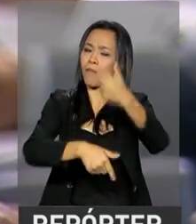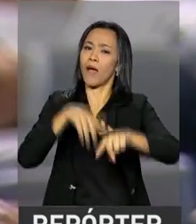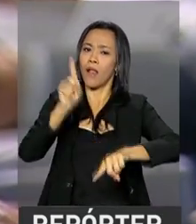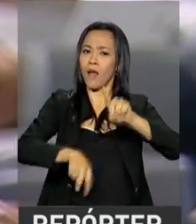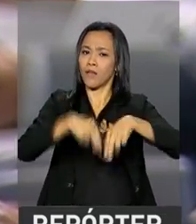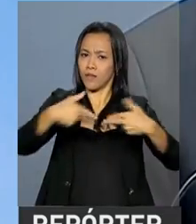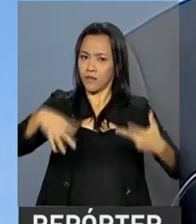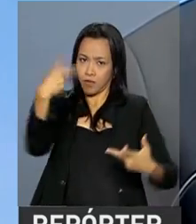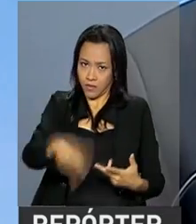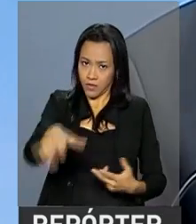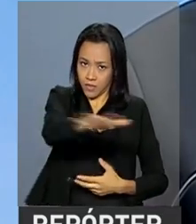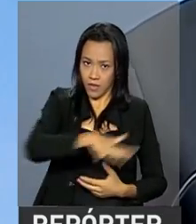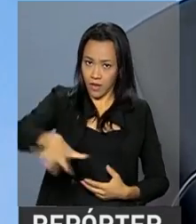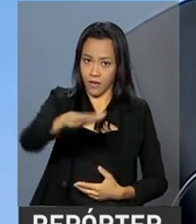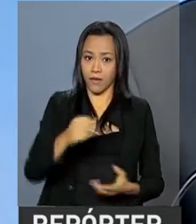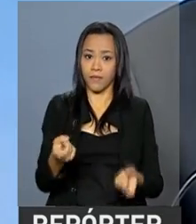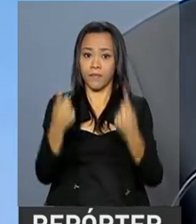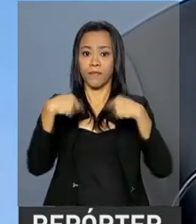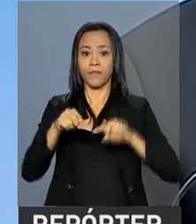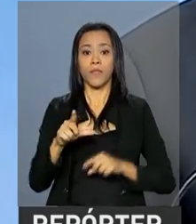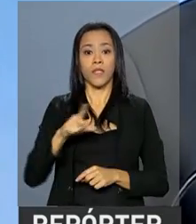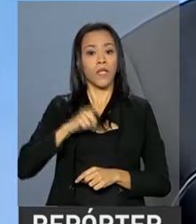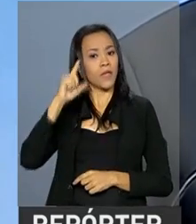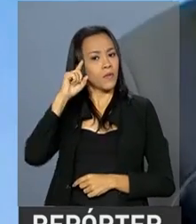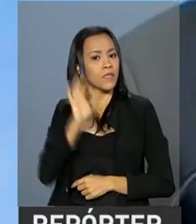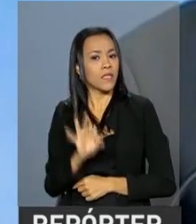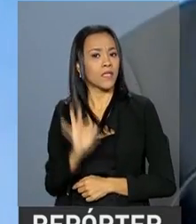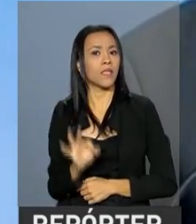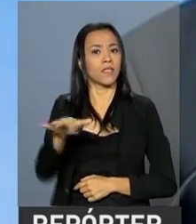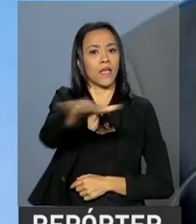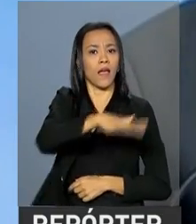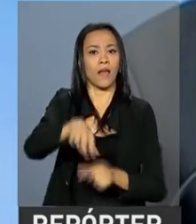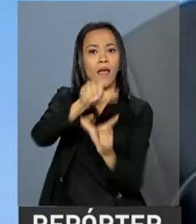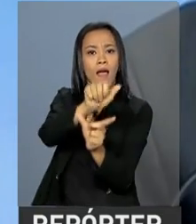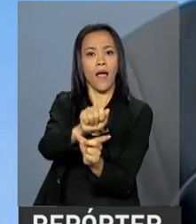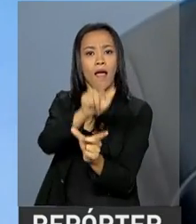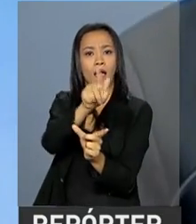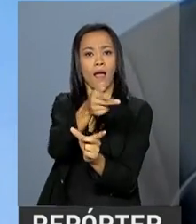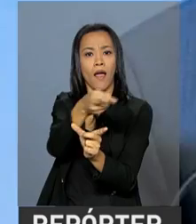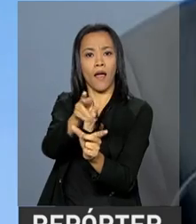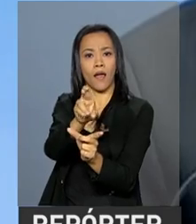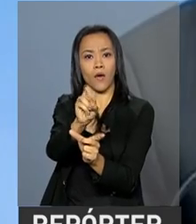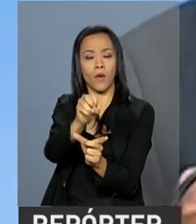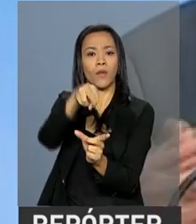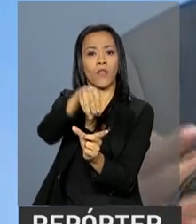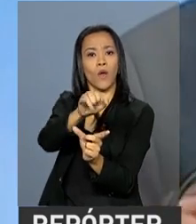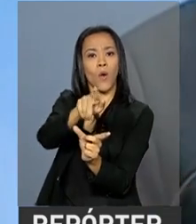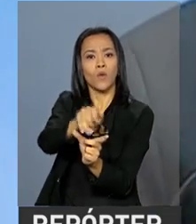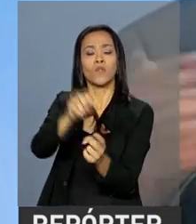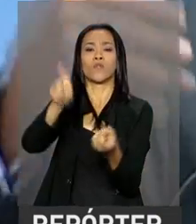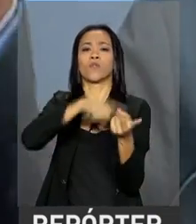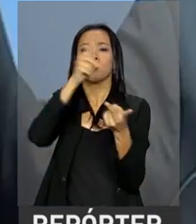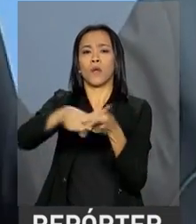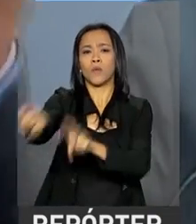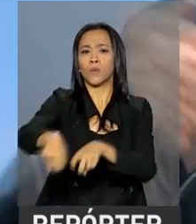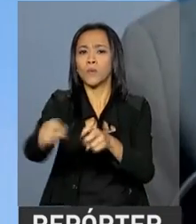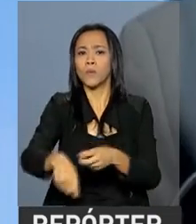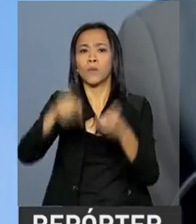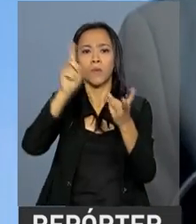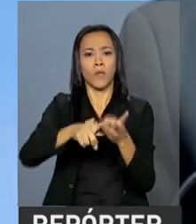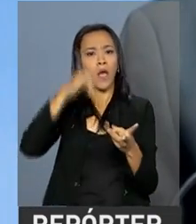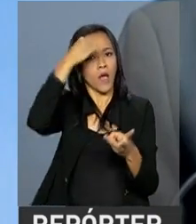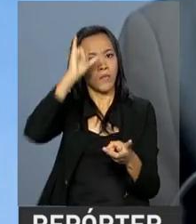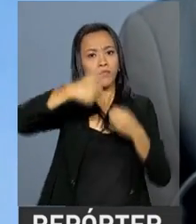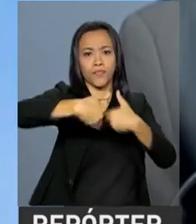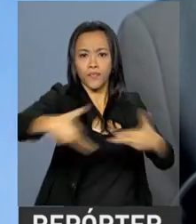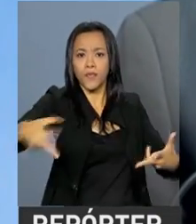agronegócio eu tenho certeza que o agronegócio a agricultura em geral a pecuária irão cada vez mais Inovar com